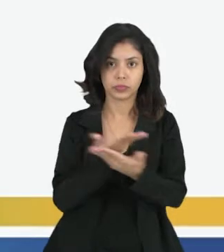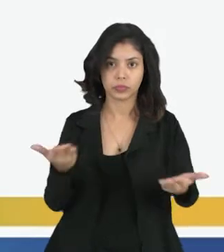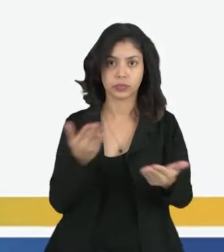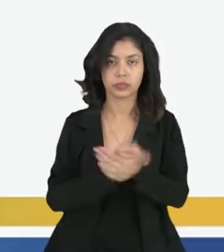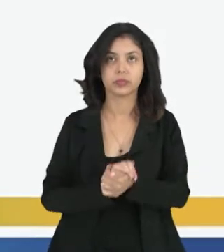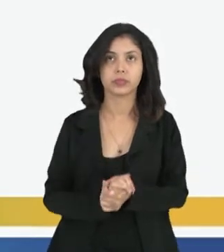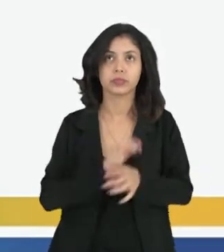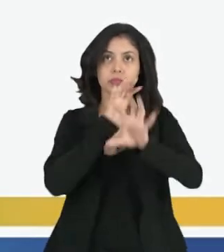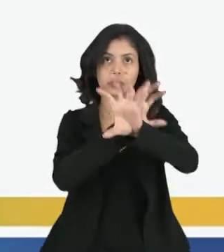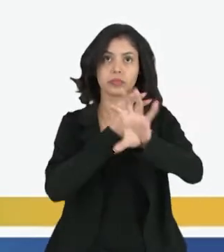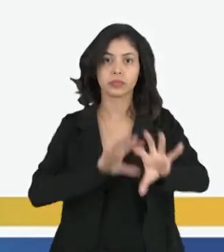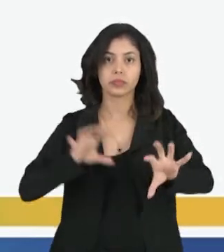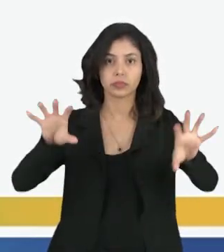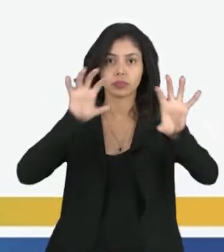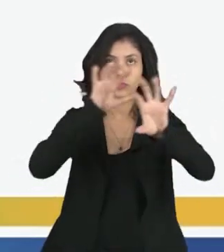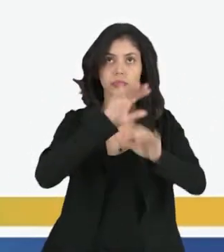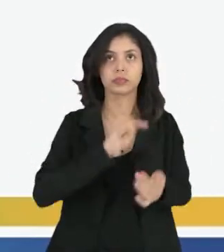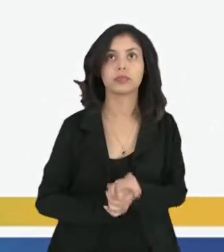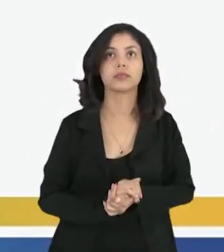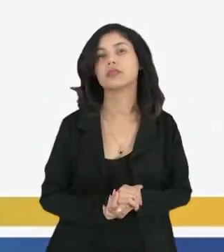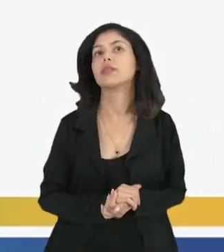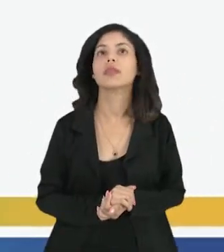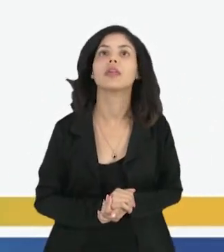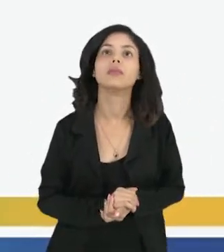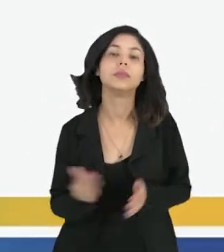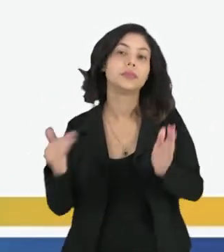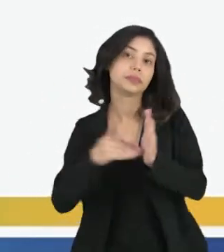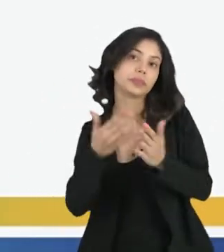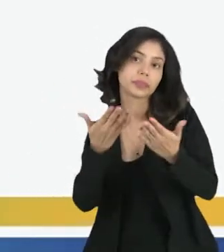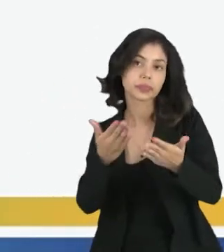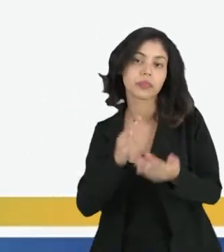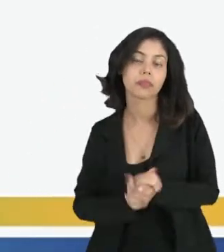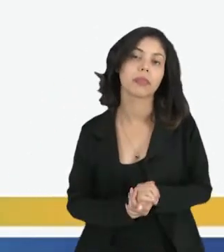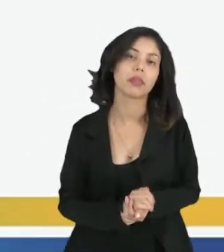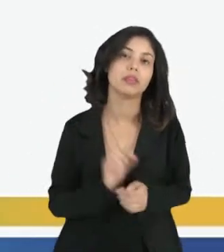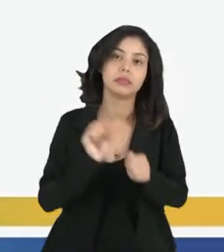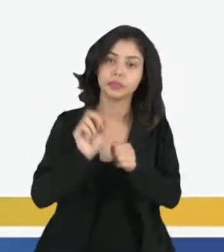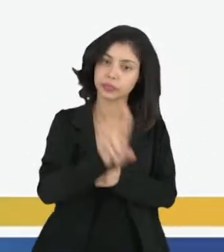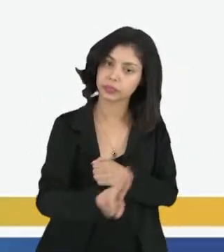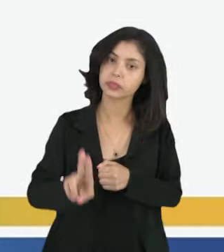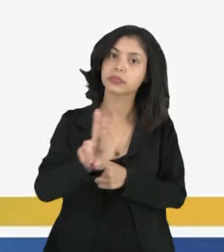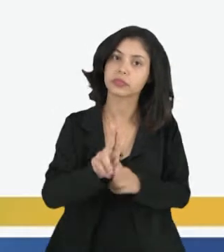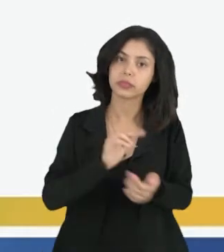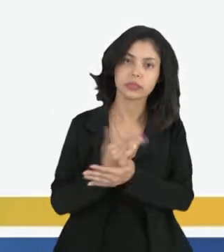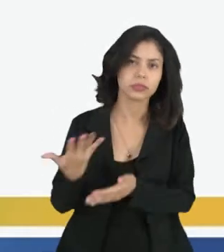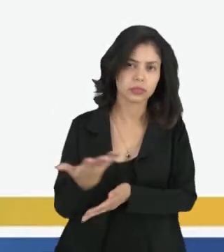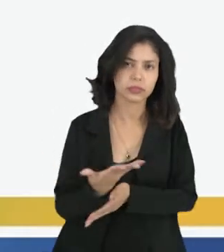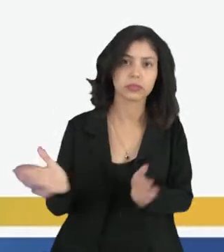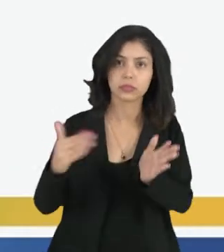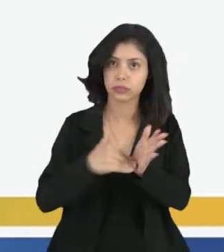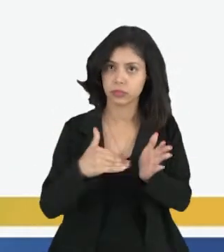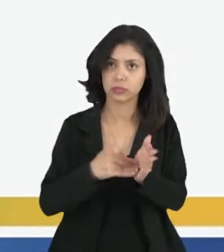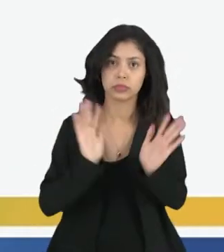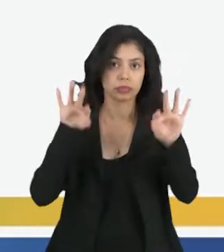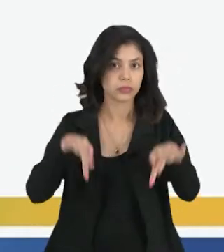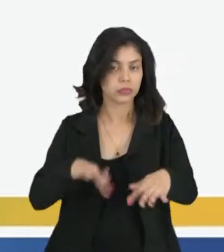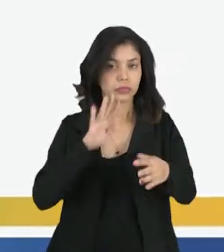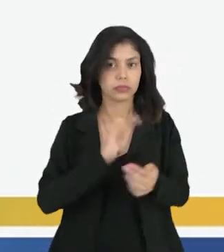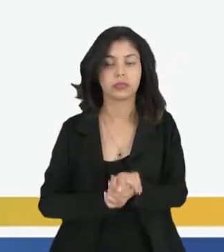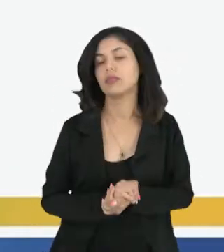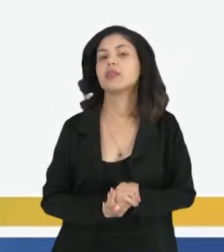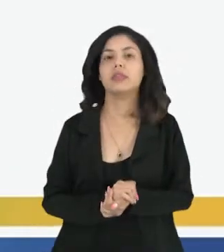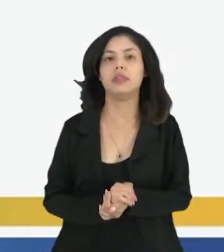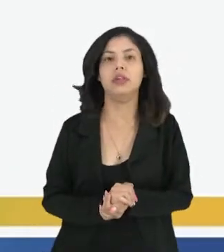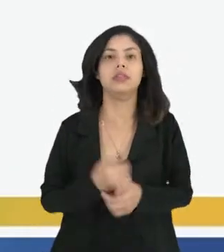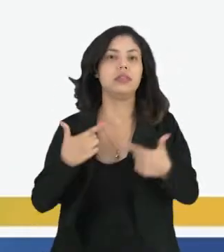essa regionalização, que até então ela foi usada basicamente até o fim da